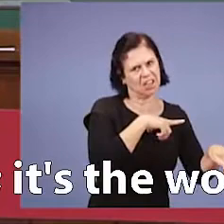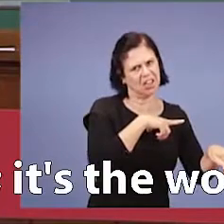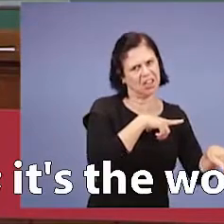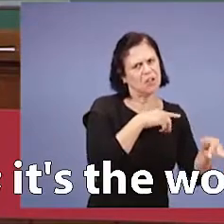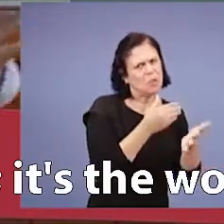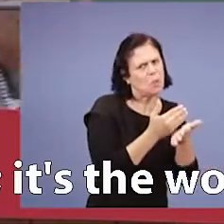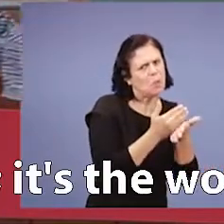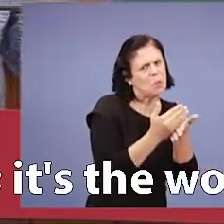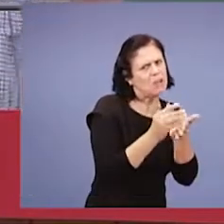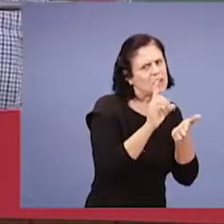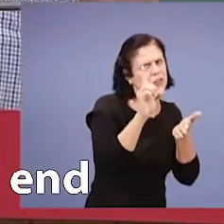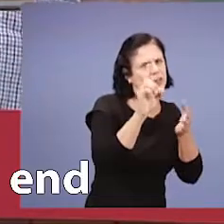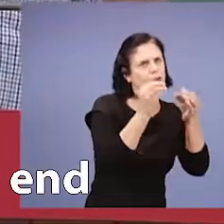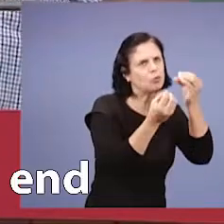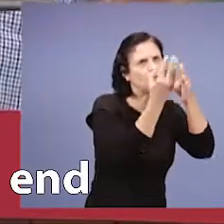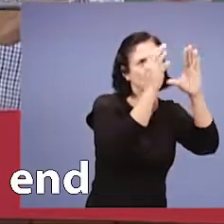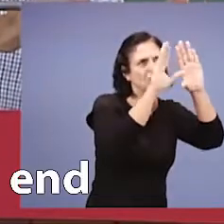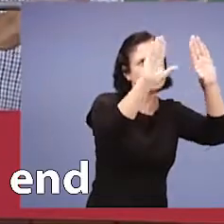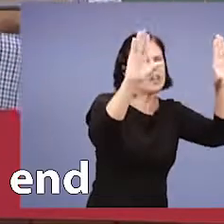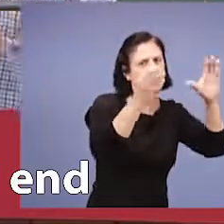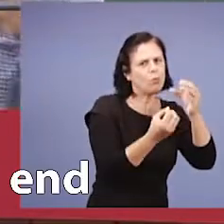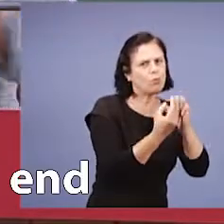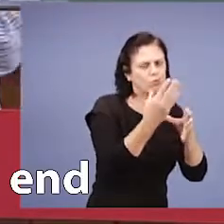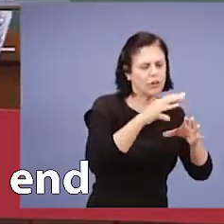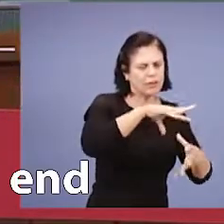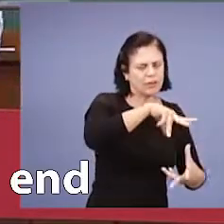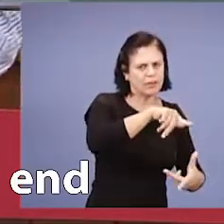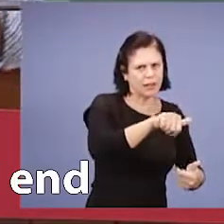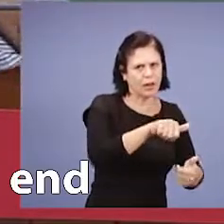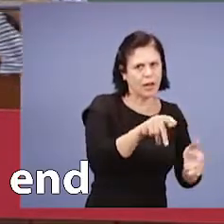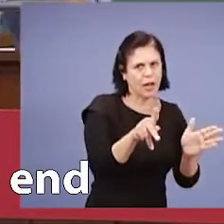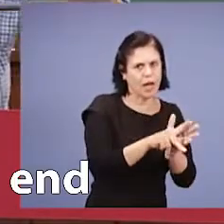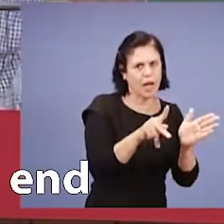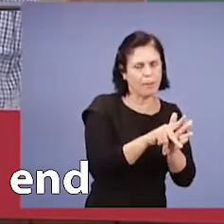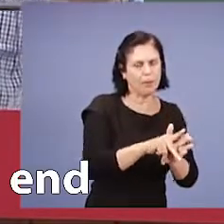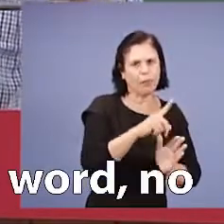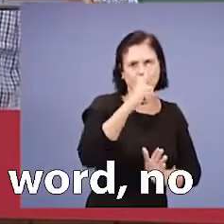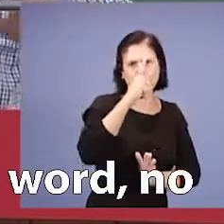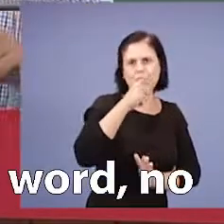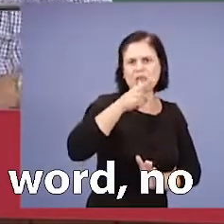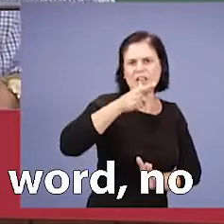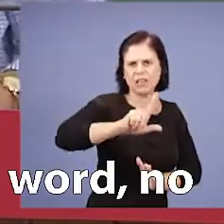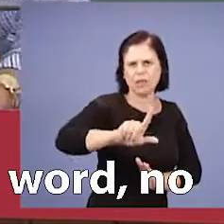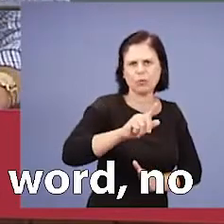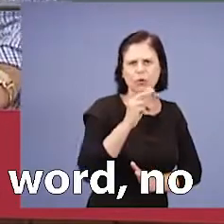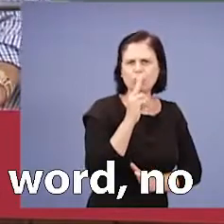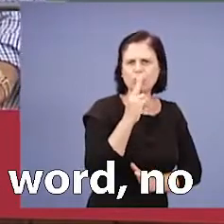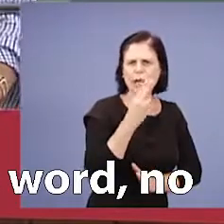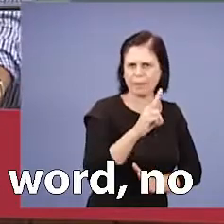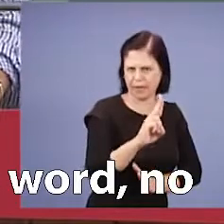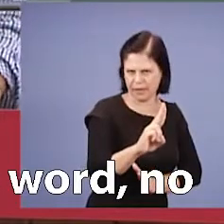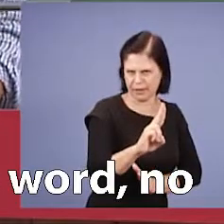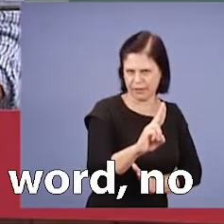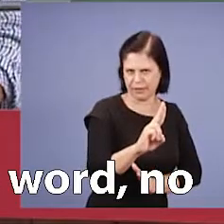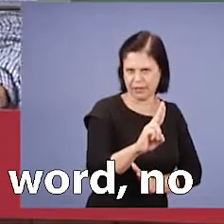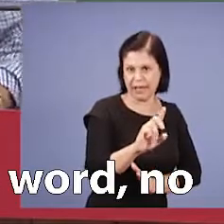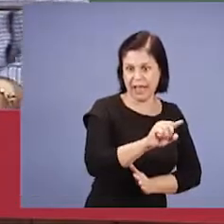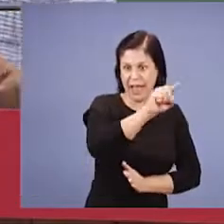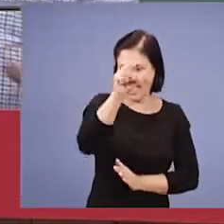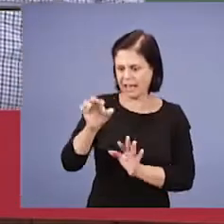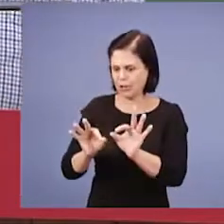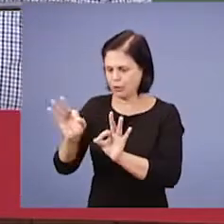dos céus ea terra a palavra é o recente do hebraico vai ter fim o mesmo enfim a palavra redentora